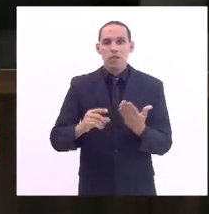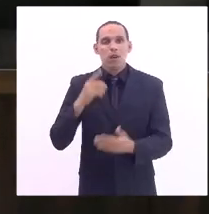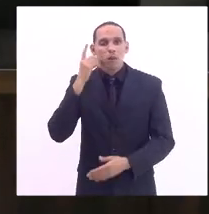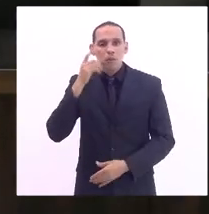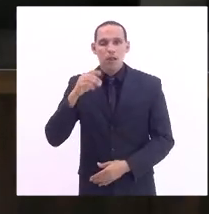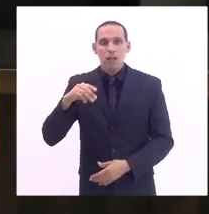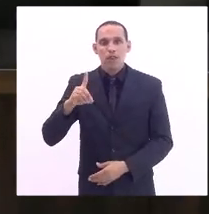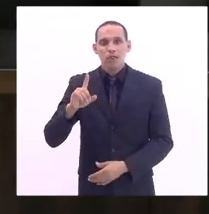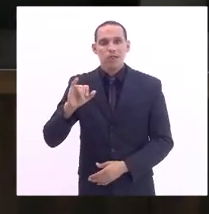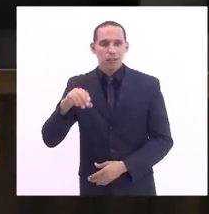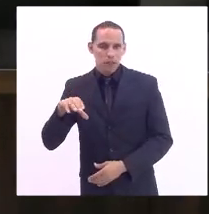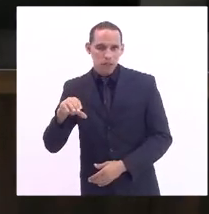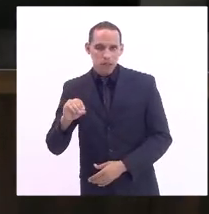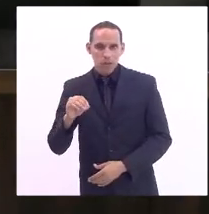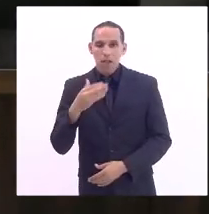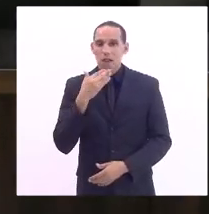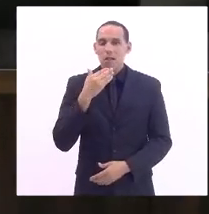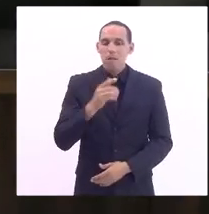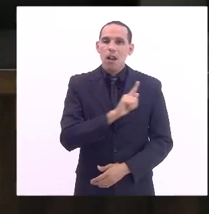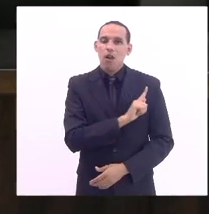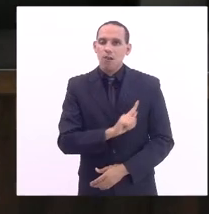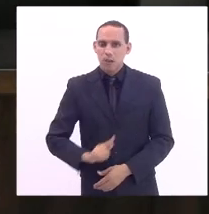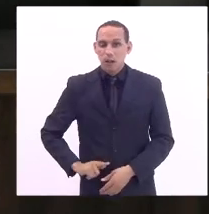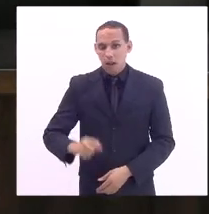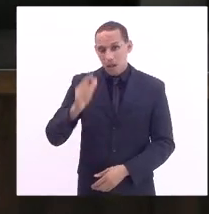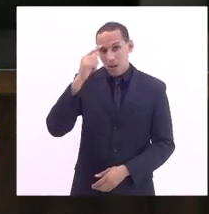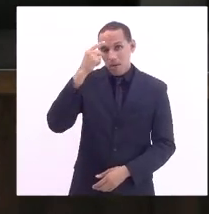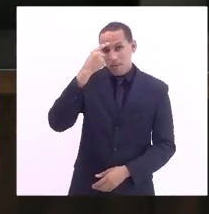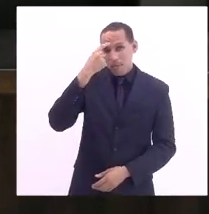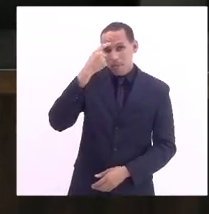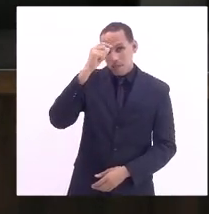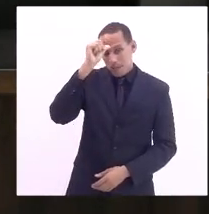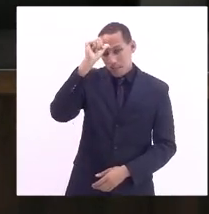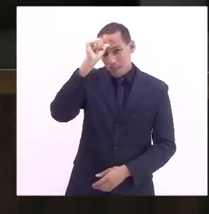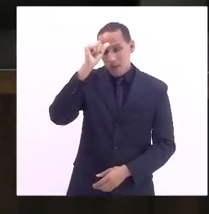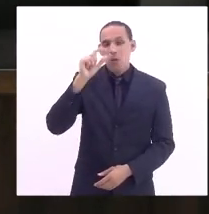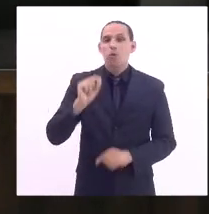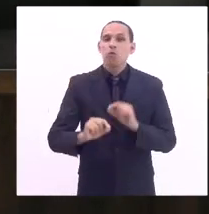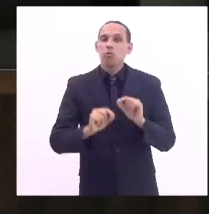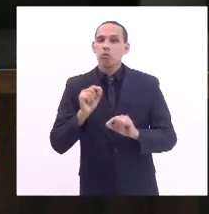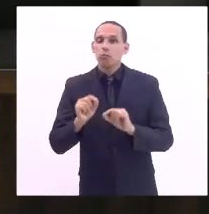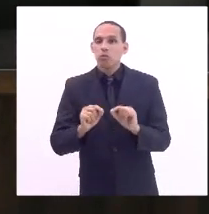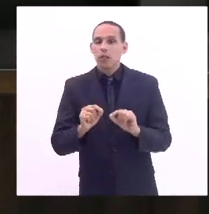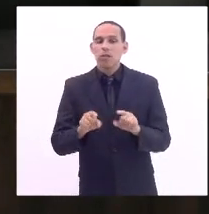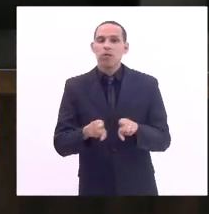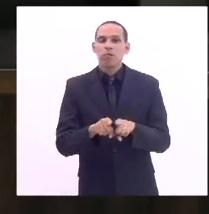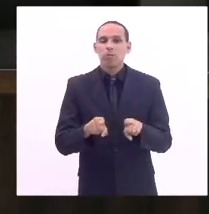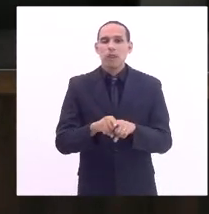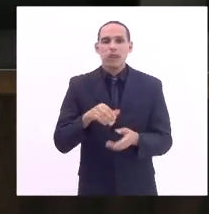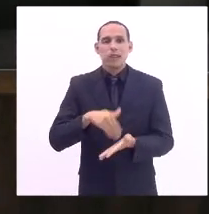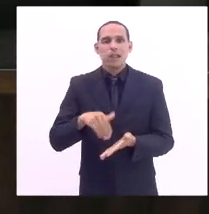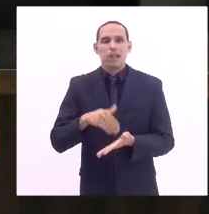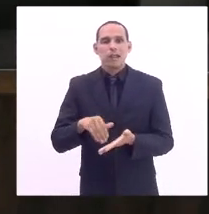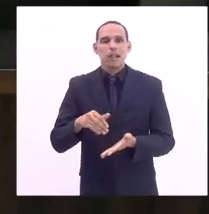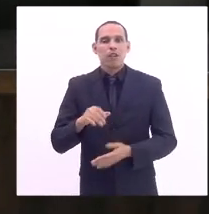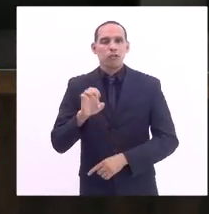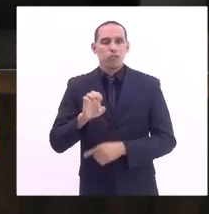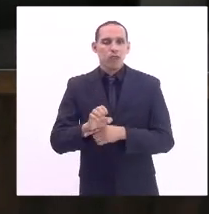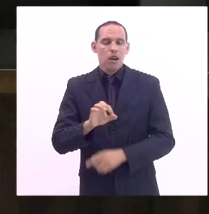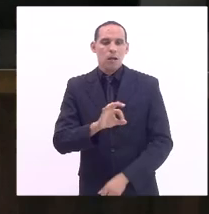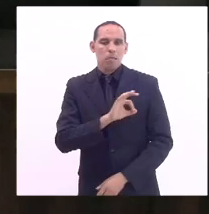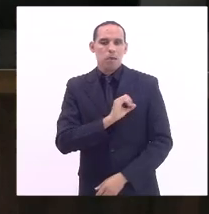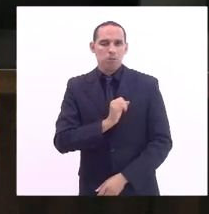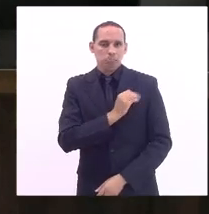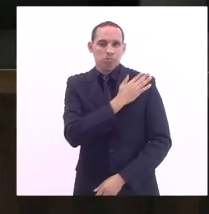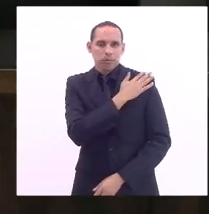que solicita ao excelentíssimo senhor governador do estado do Rio de Janeiro, Cláudio Castro, com vista ao secretário de Estado da Polícia Militar, coronel PM Luiz Henrique